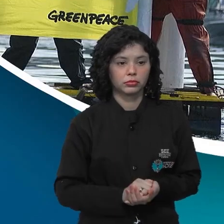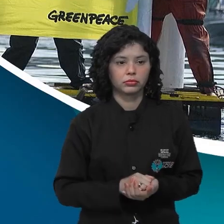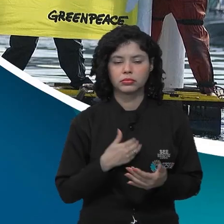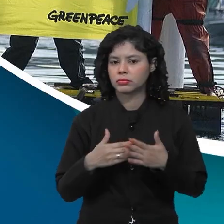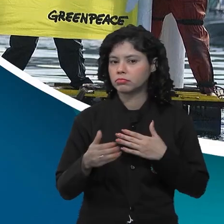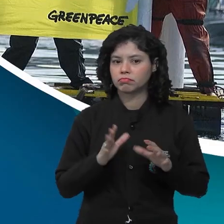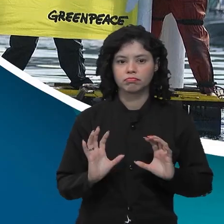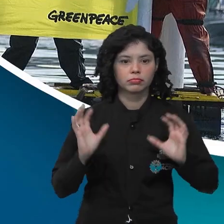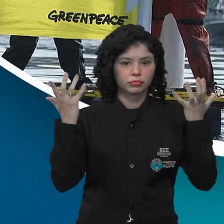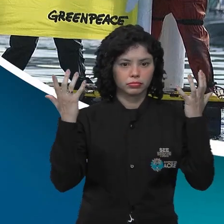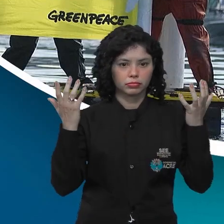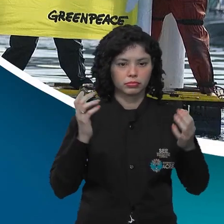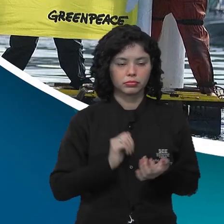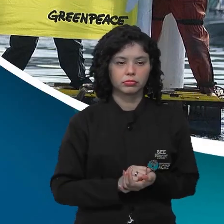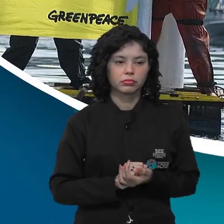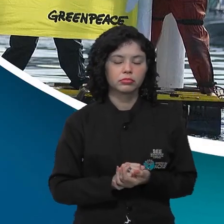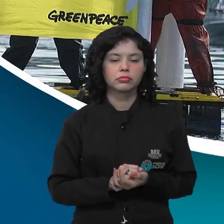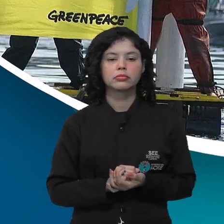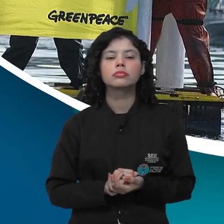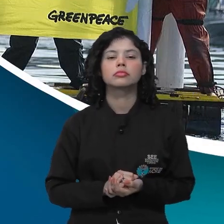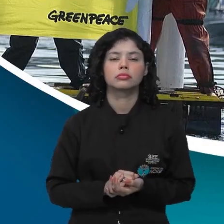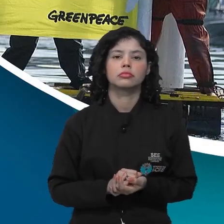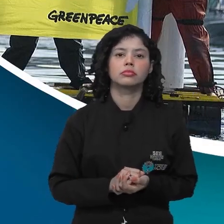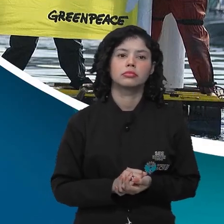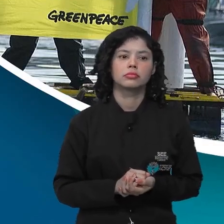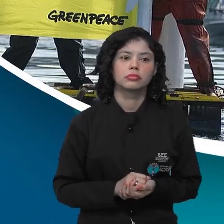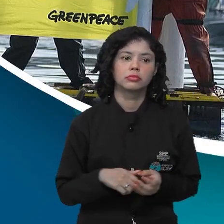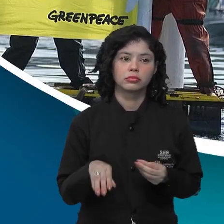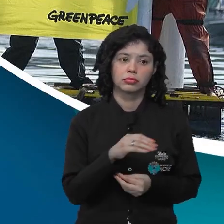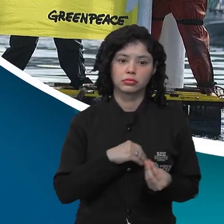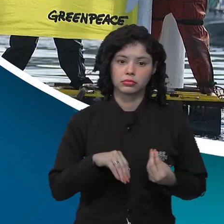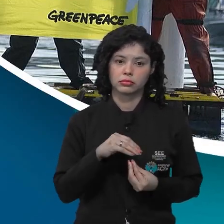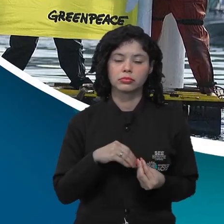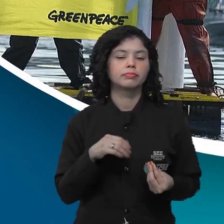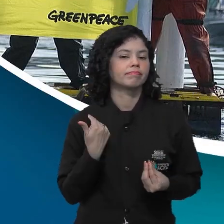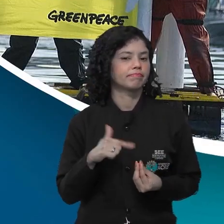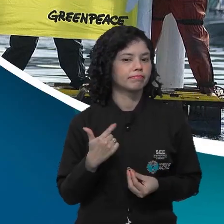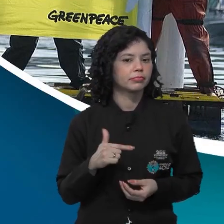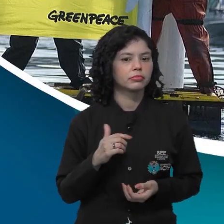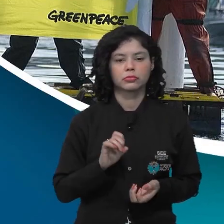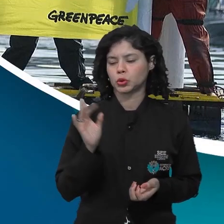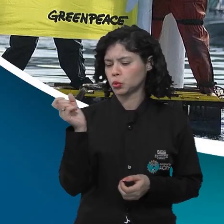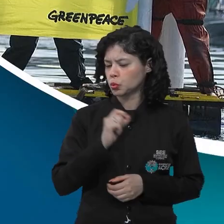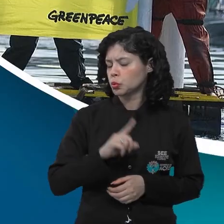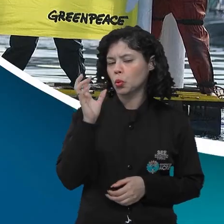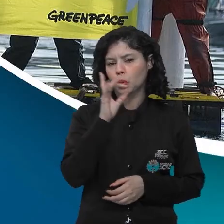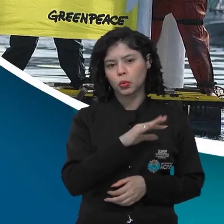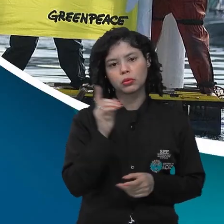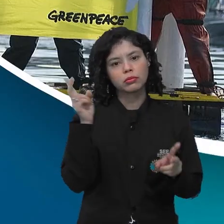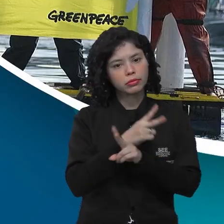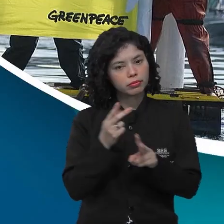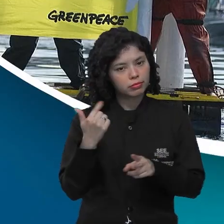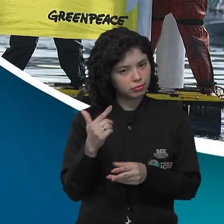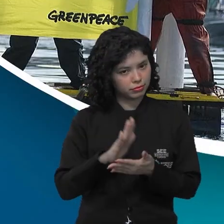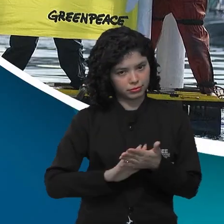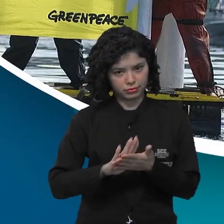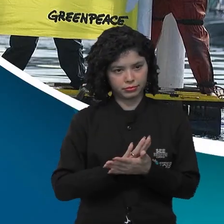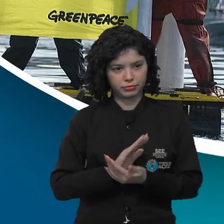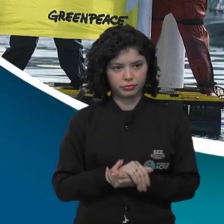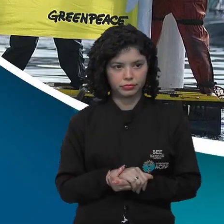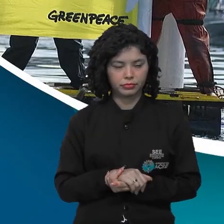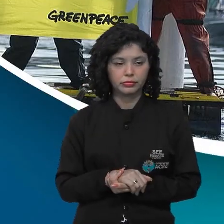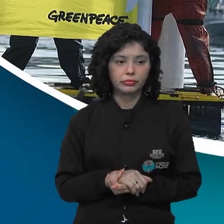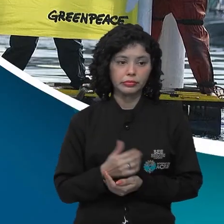ela independe do clima, né? Então, para que essa reação ocorra, não importa se está sol, se está calor, se tem vento ou se não tem vento, né,